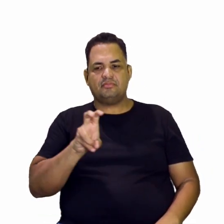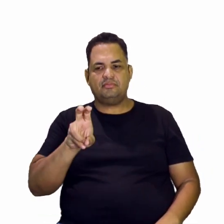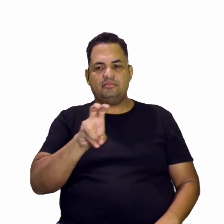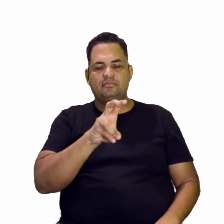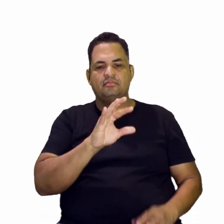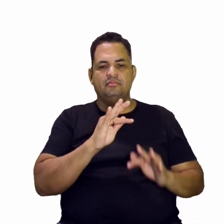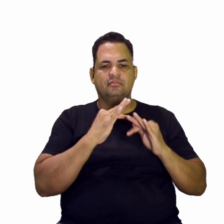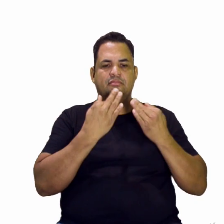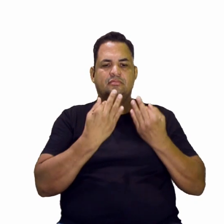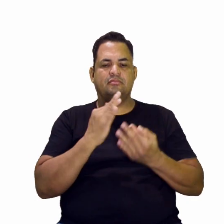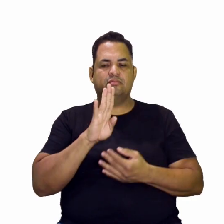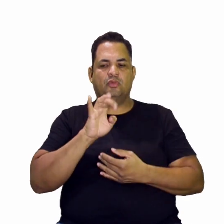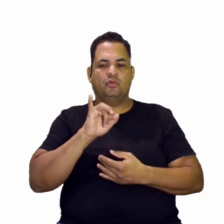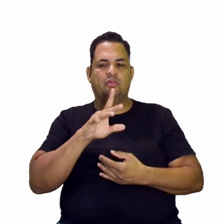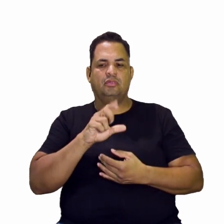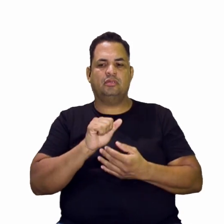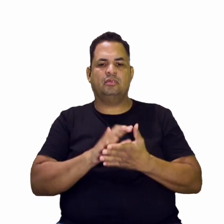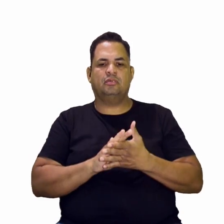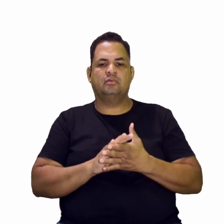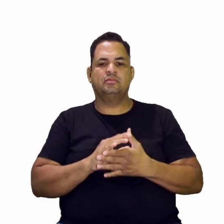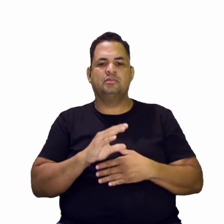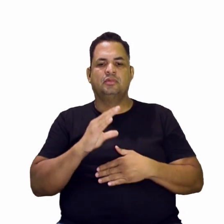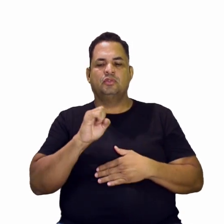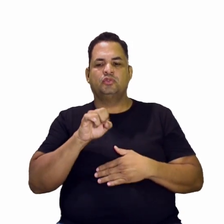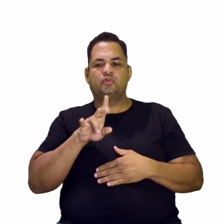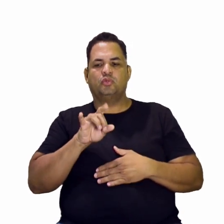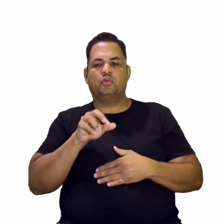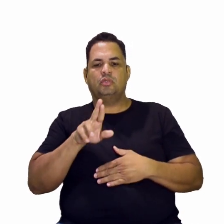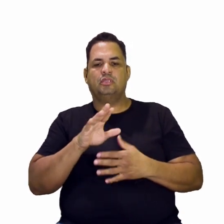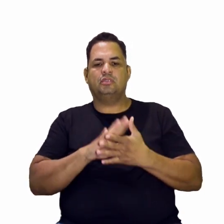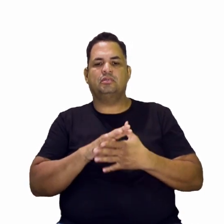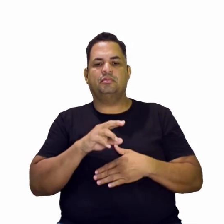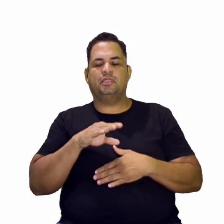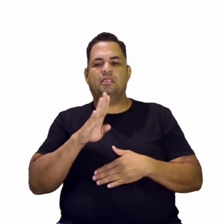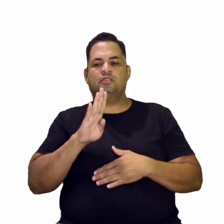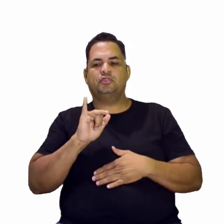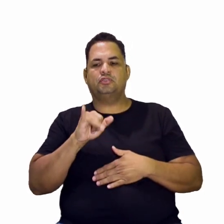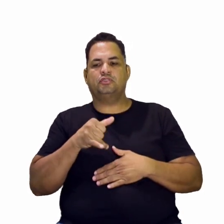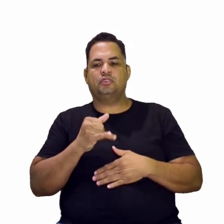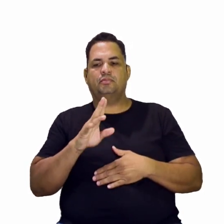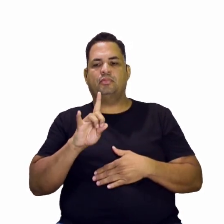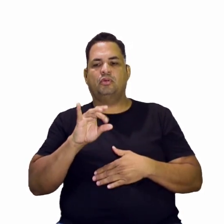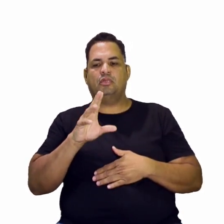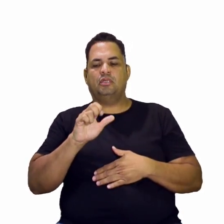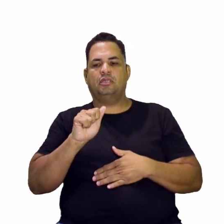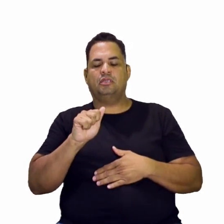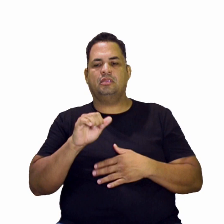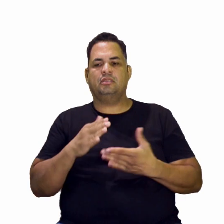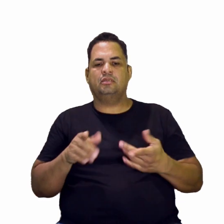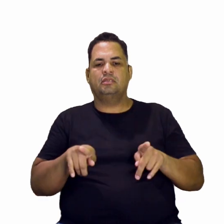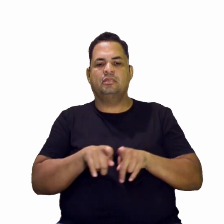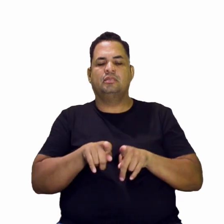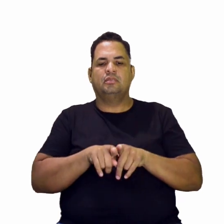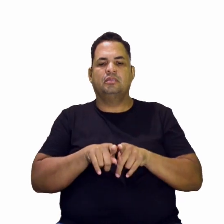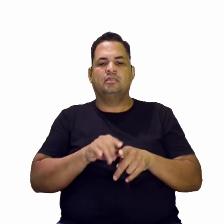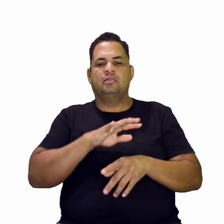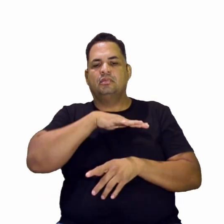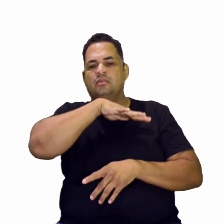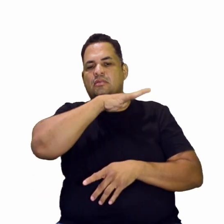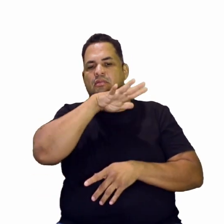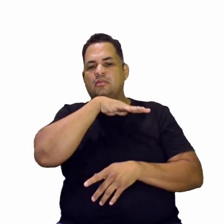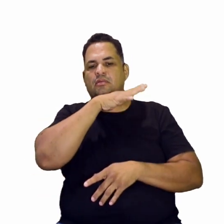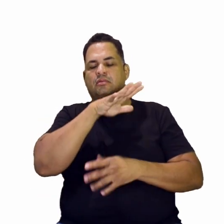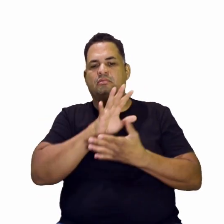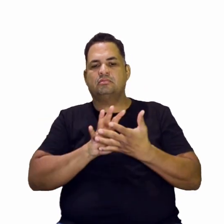da família Boidae, assim como a sucuri e a nossa jiboia, tá? E aí elas são animais